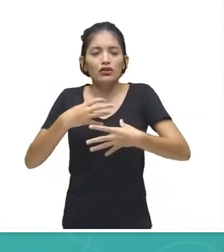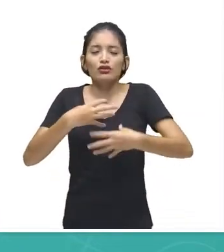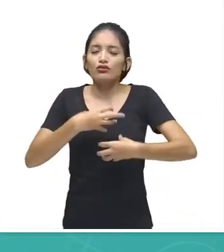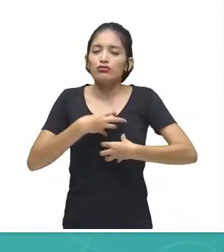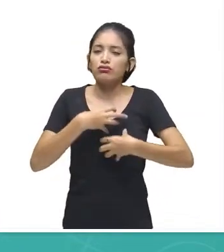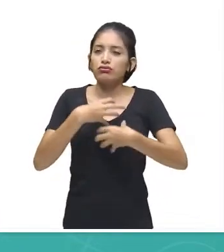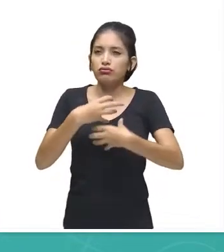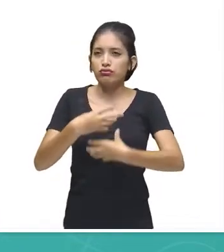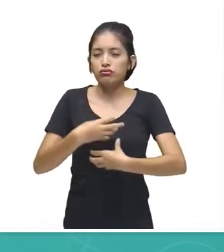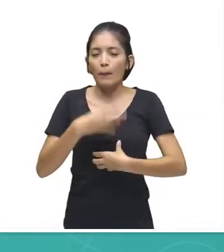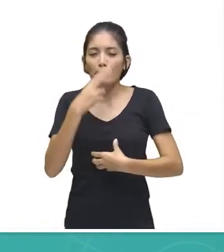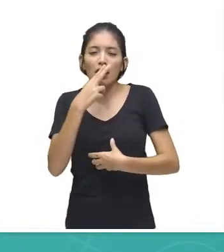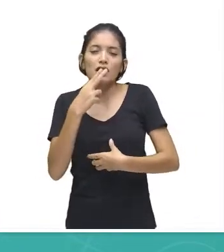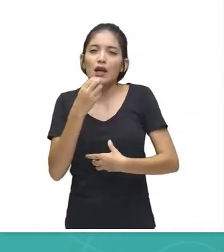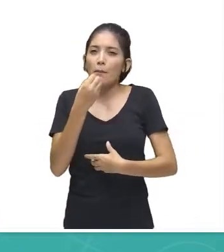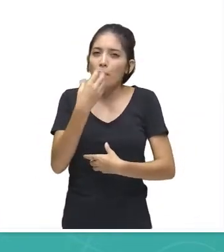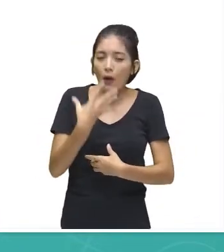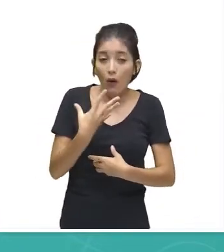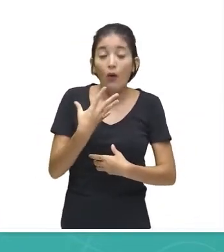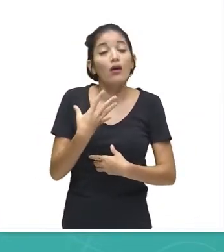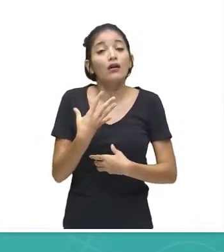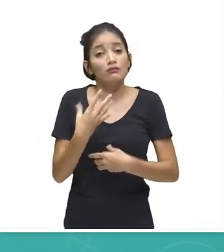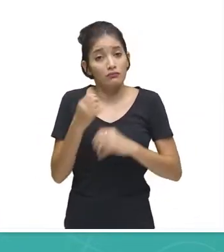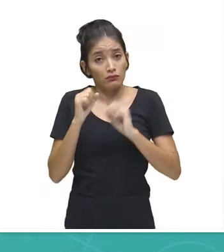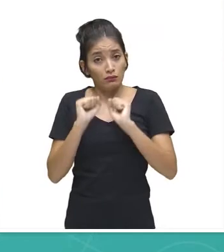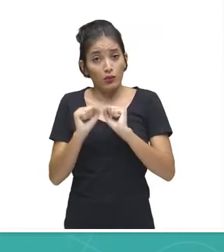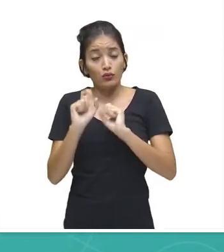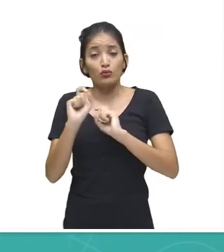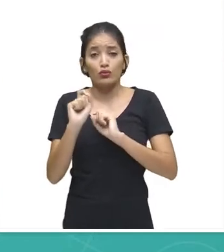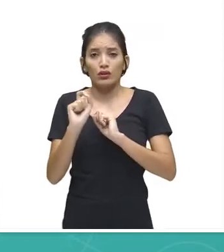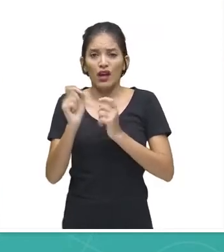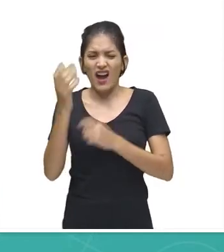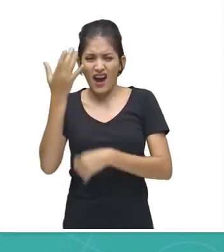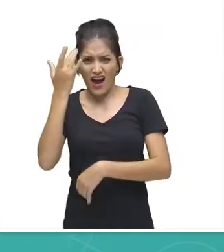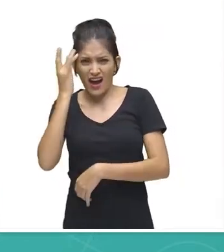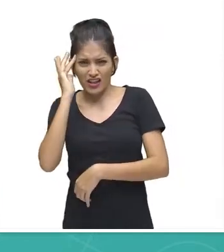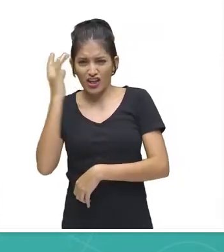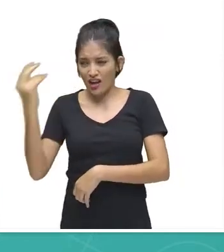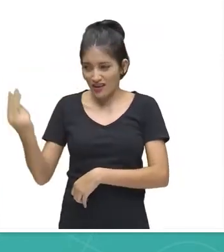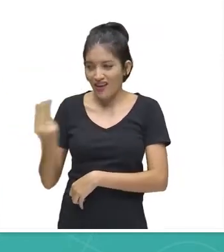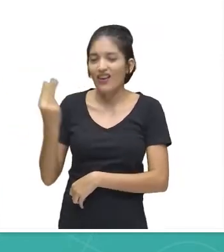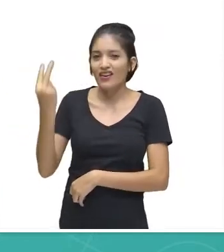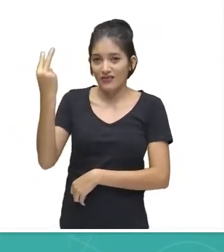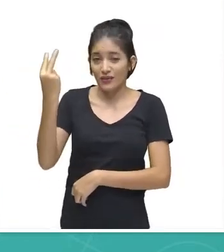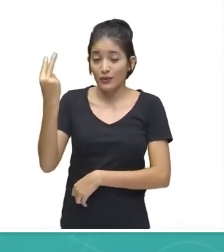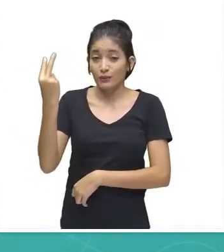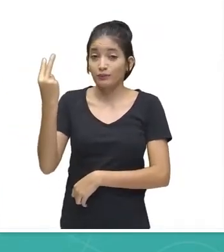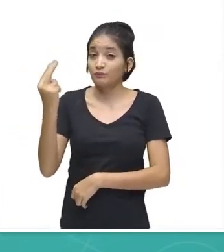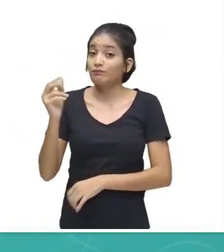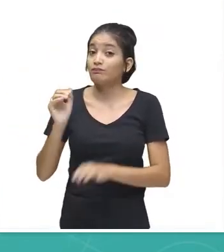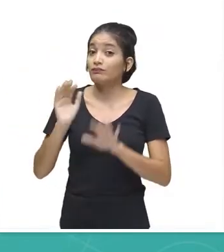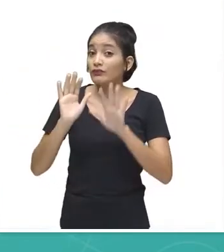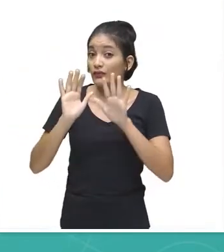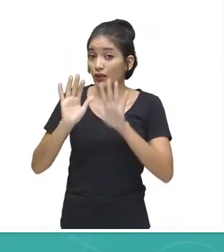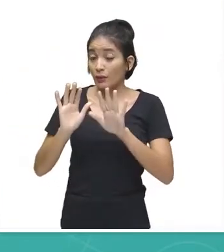sensação de bem-estar, ele pode achar que é um valor. mas é um contravalor porque